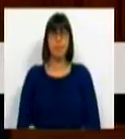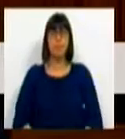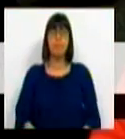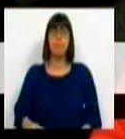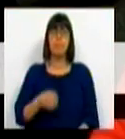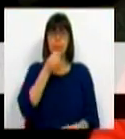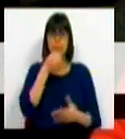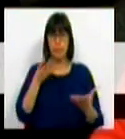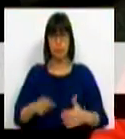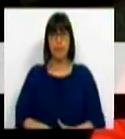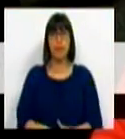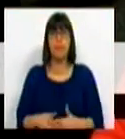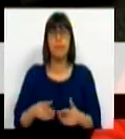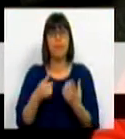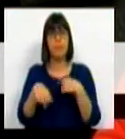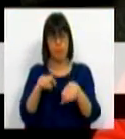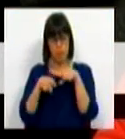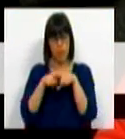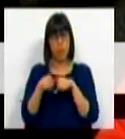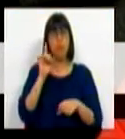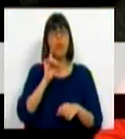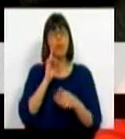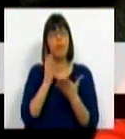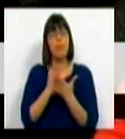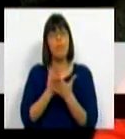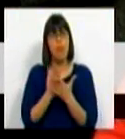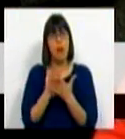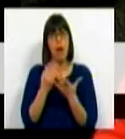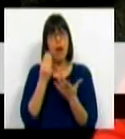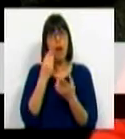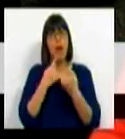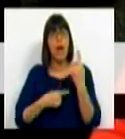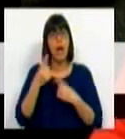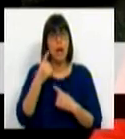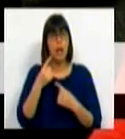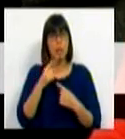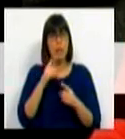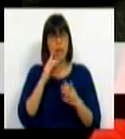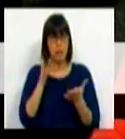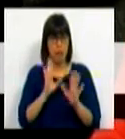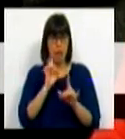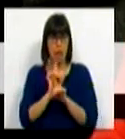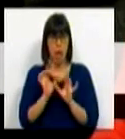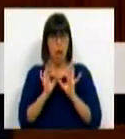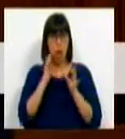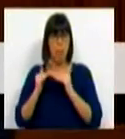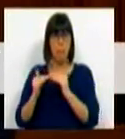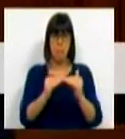Muito bem. E a nível de políticas de qualidade do banco e as reclamações dos clientes, estavam dentro da média do mercado?